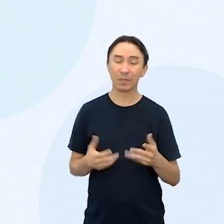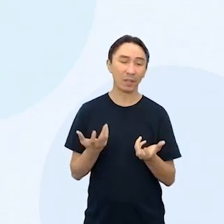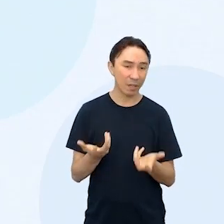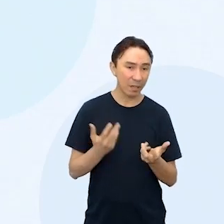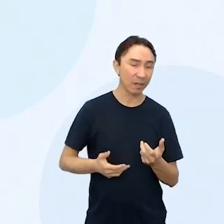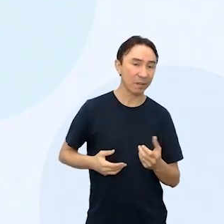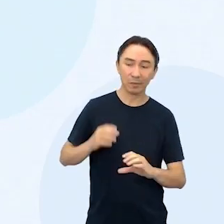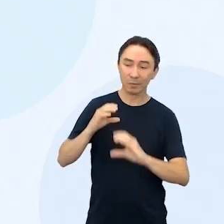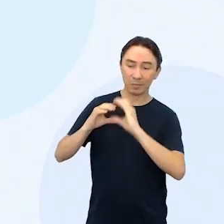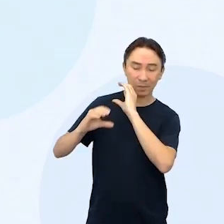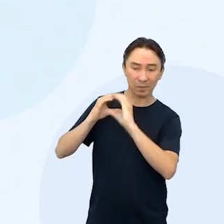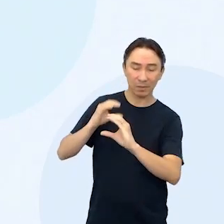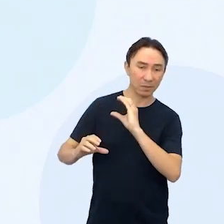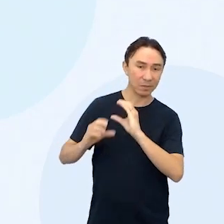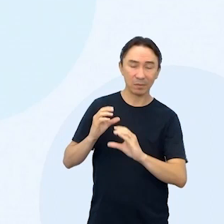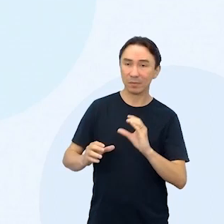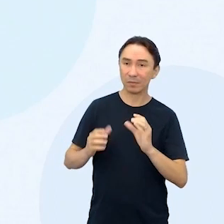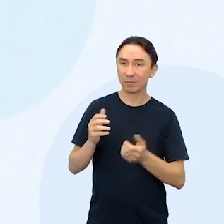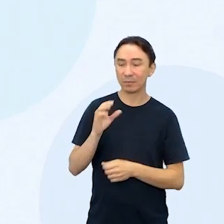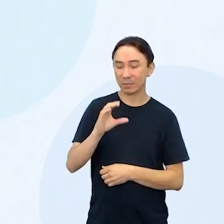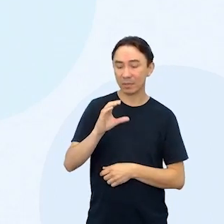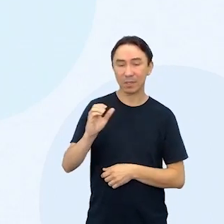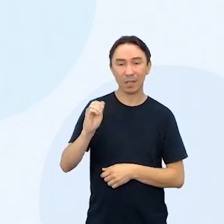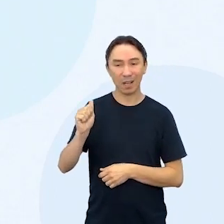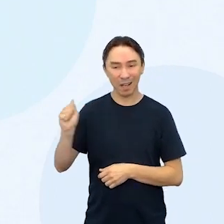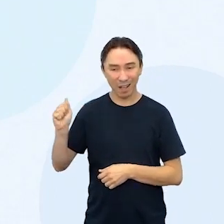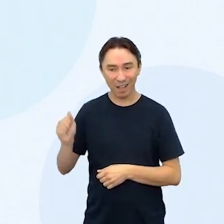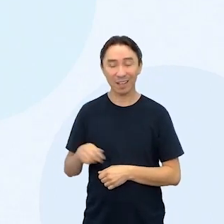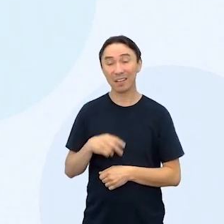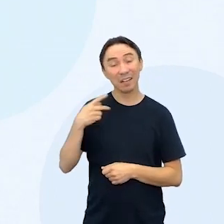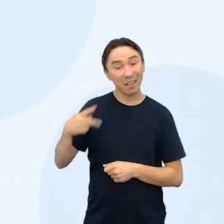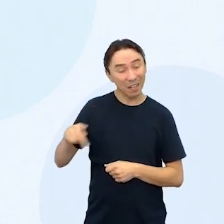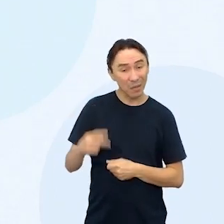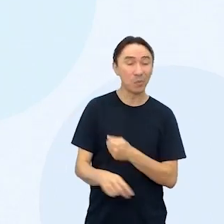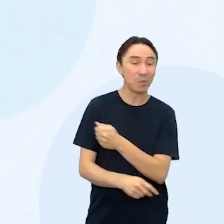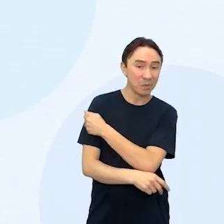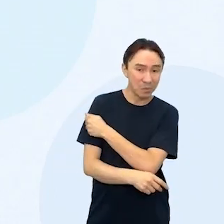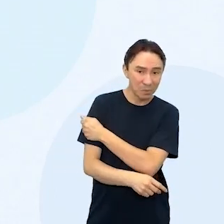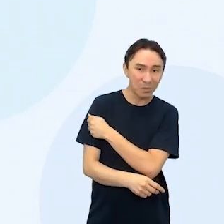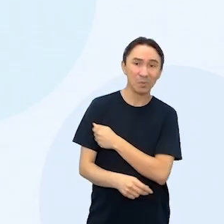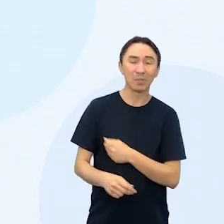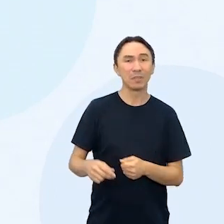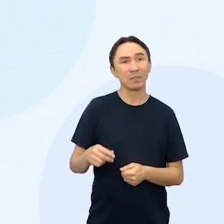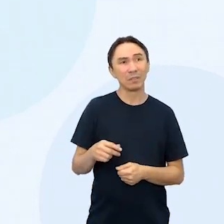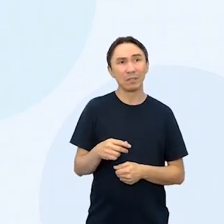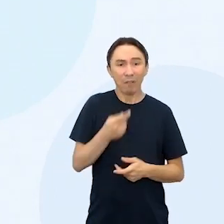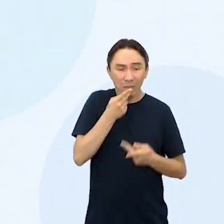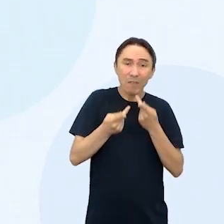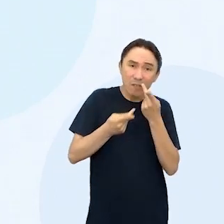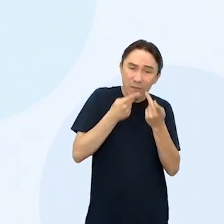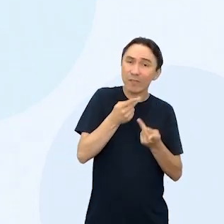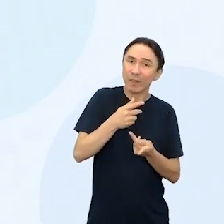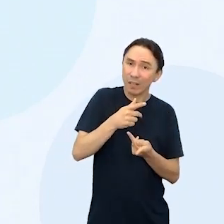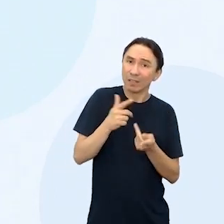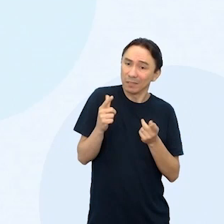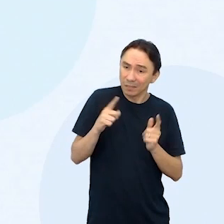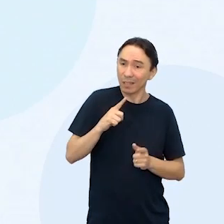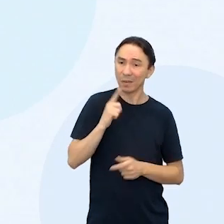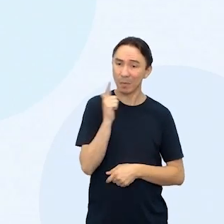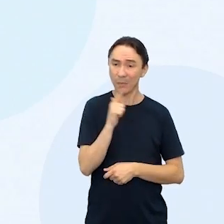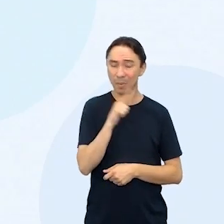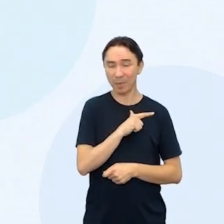alternativa para estudantes que possuem oralidade. E há um grande mito nesse processo da comunicação alternativa